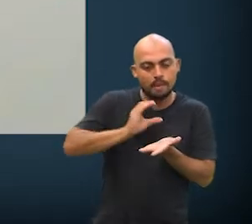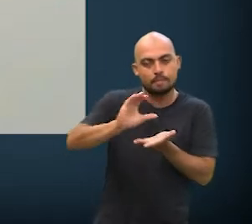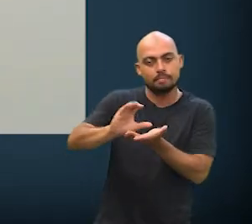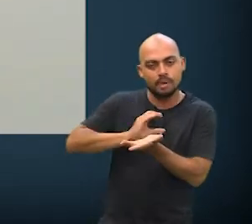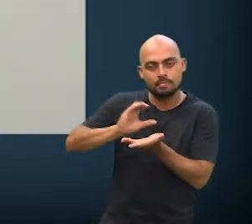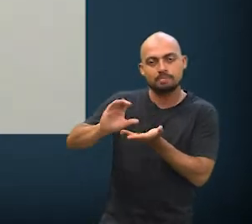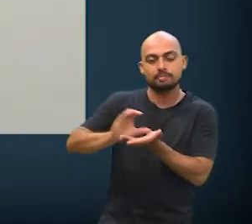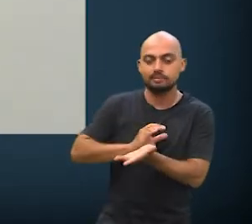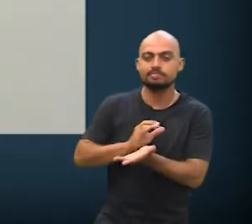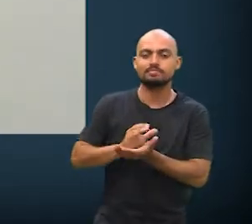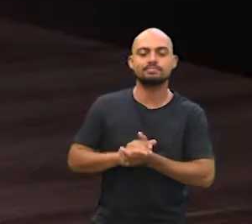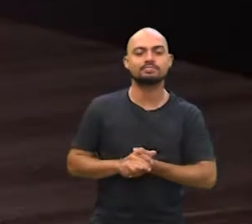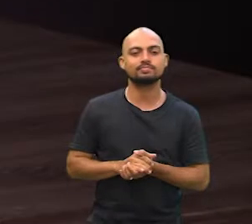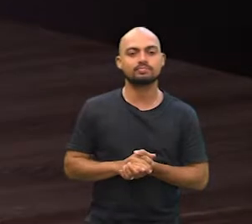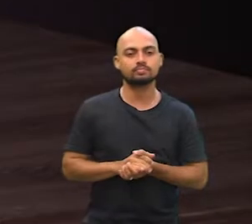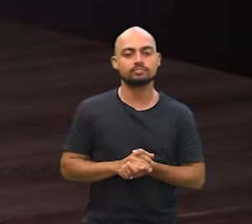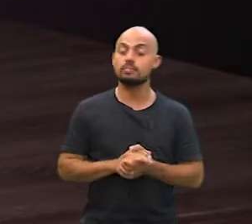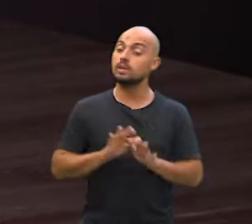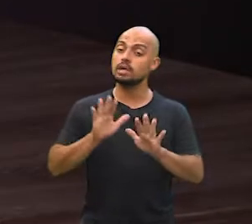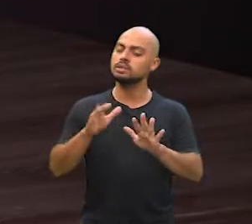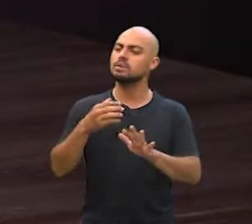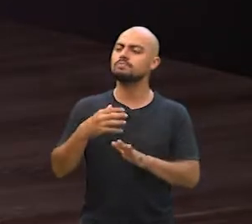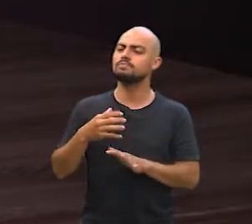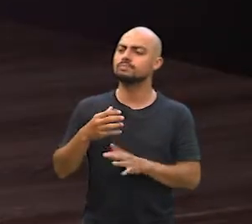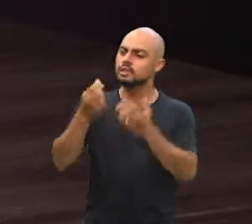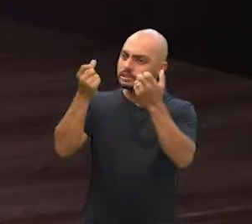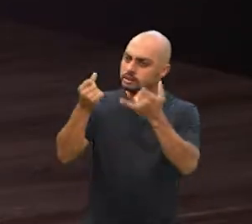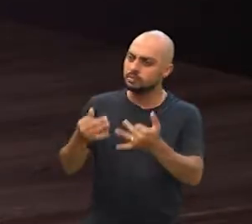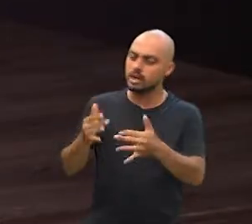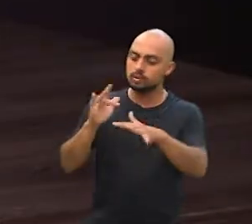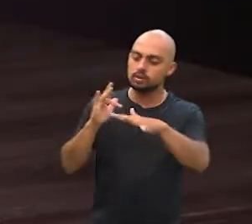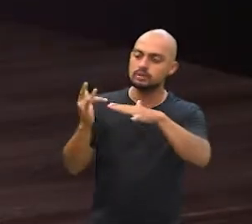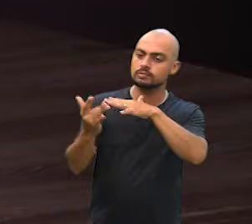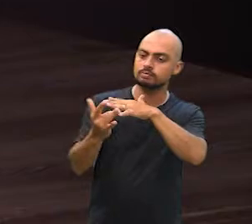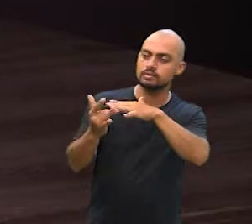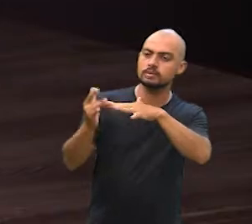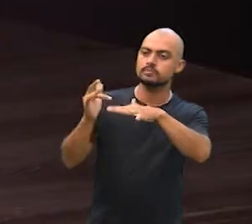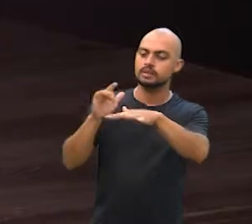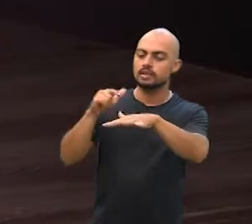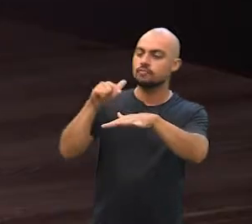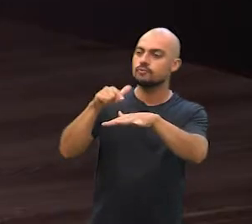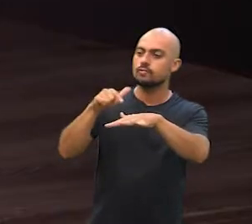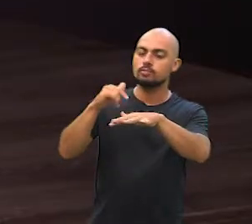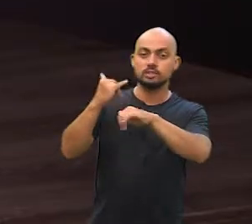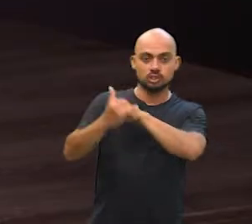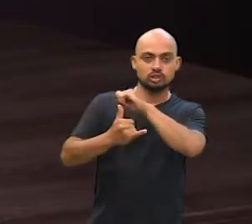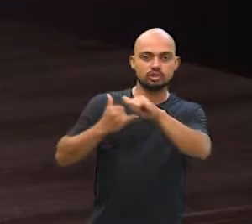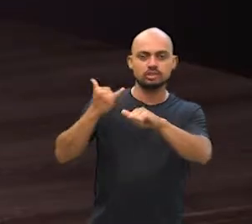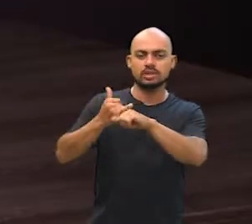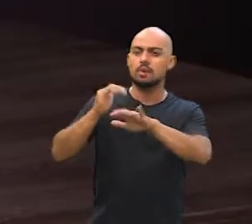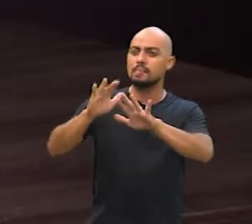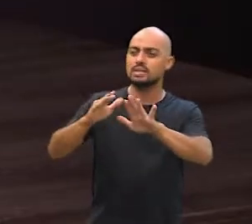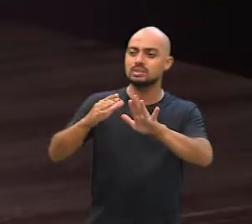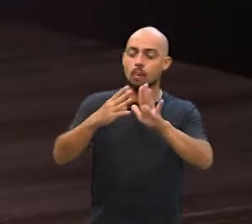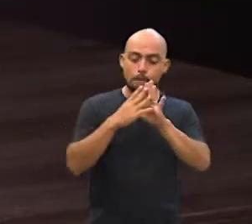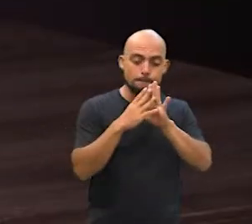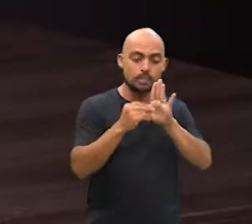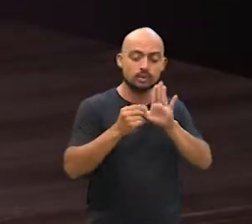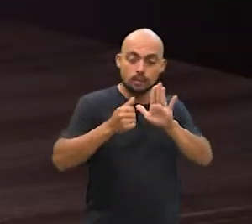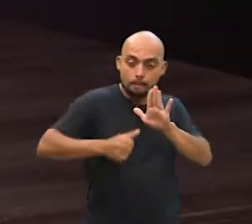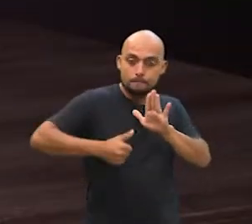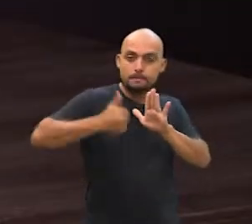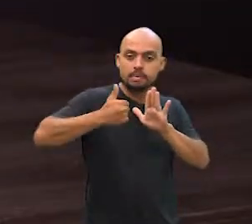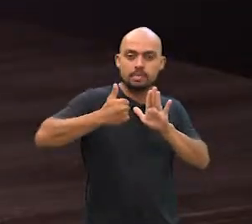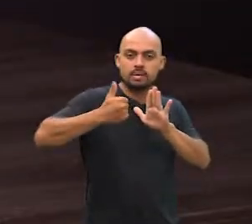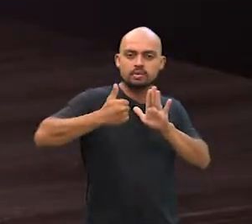já de forma automatizada. Está falando da plataforma, mas até ela ter aí esse primeiro modelo,